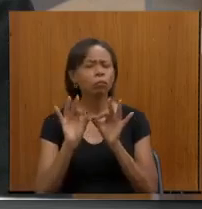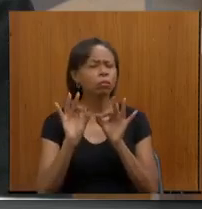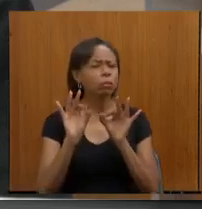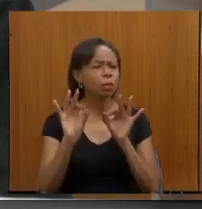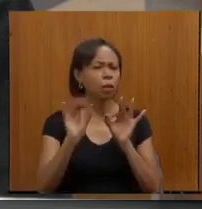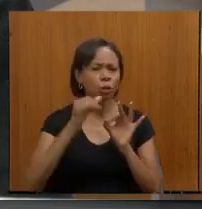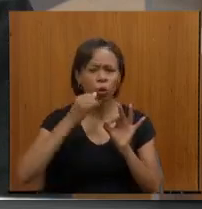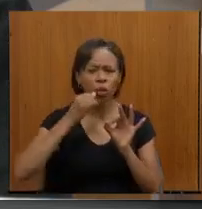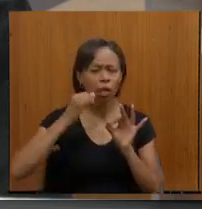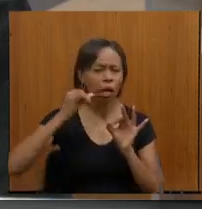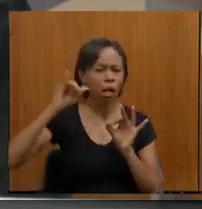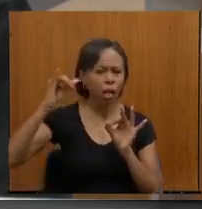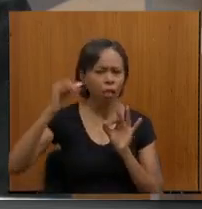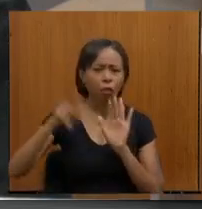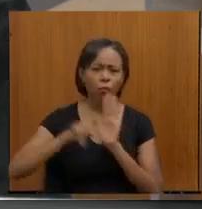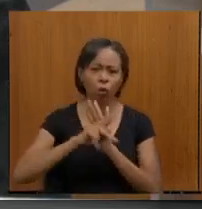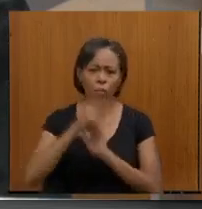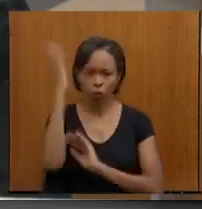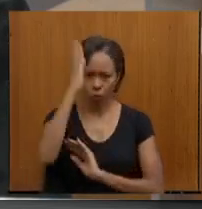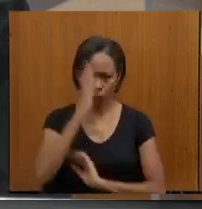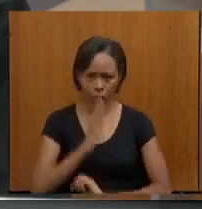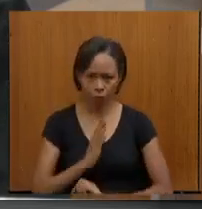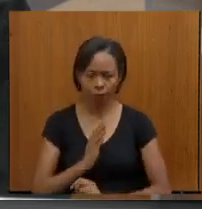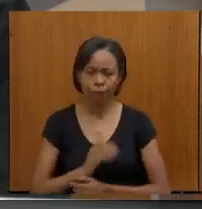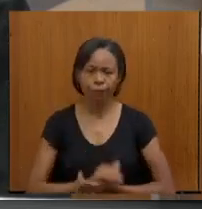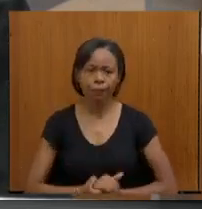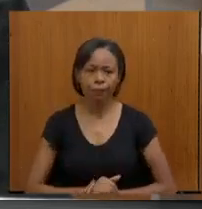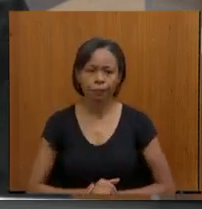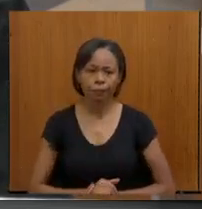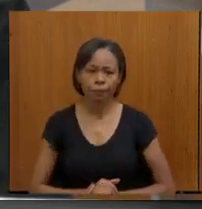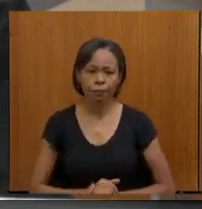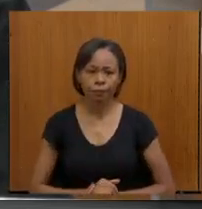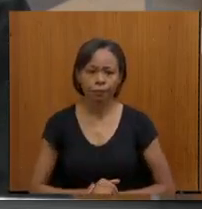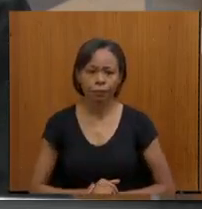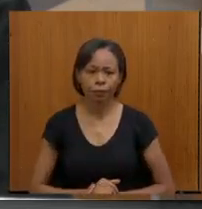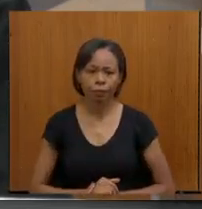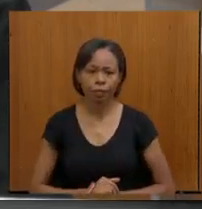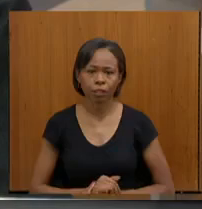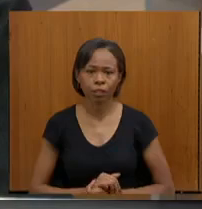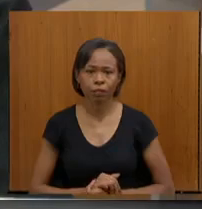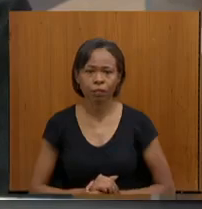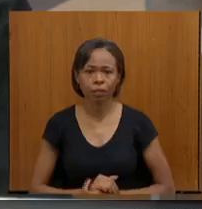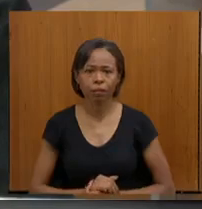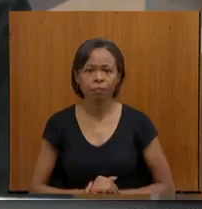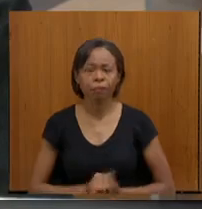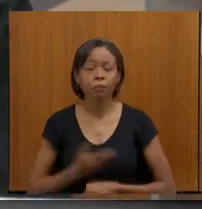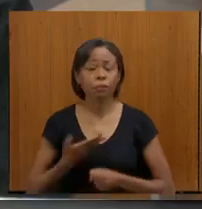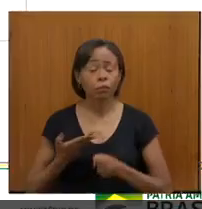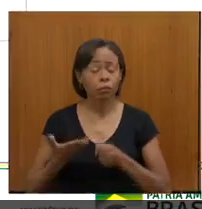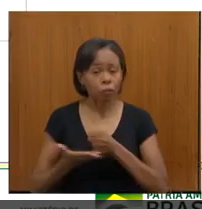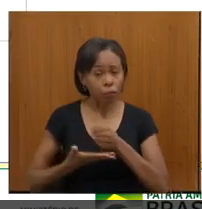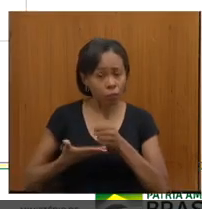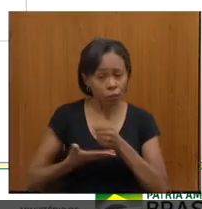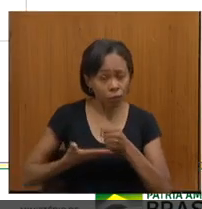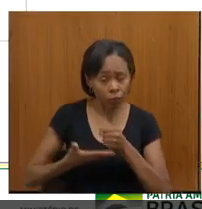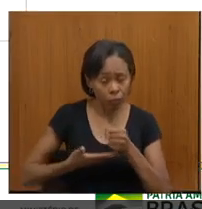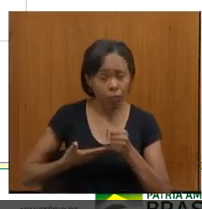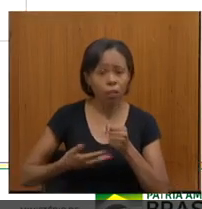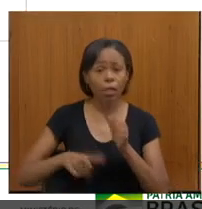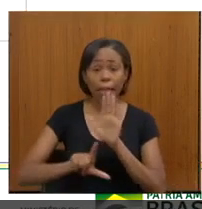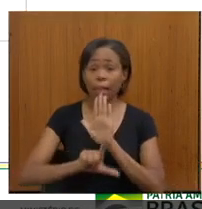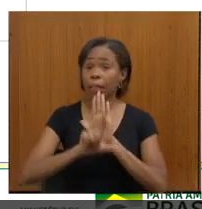é do Brasil próximos Light o acabou se legal e regulatório é